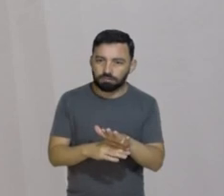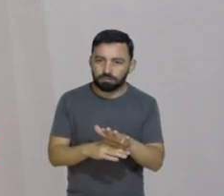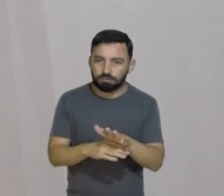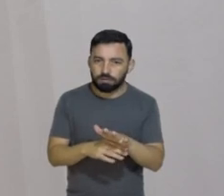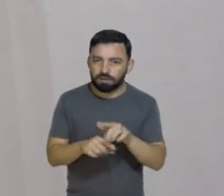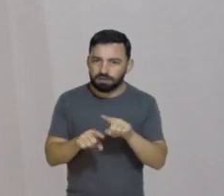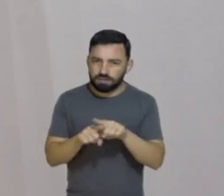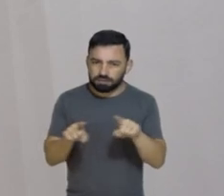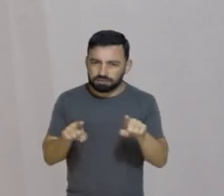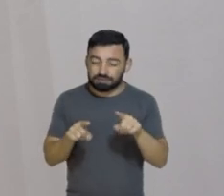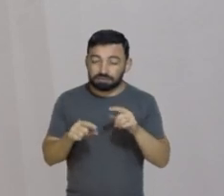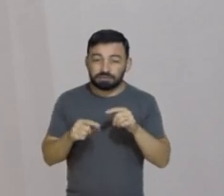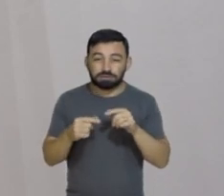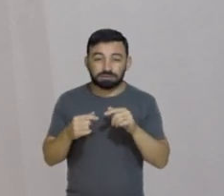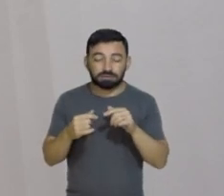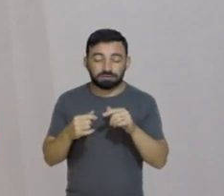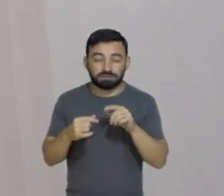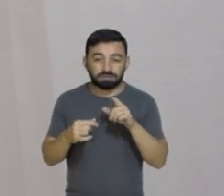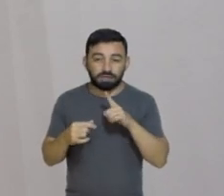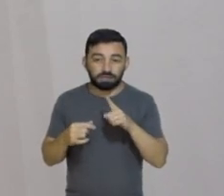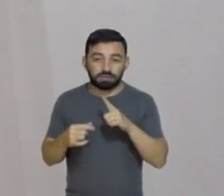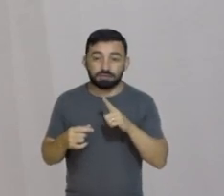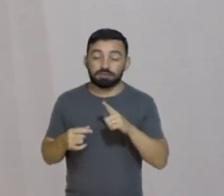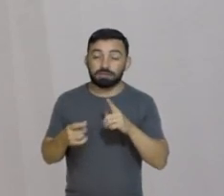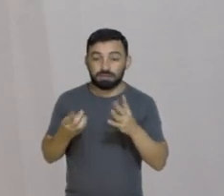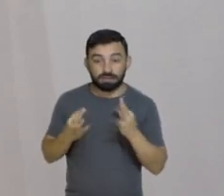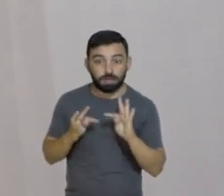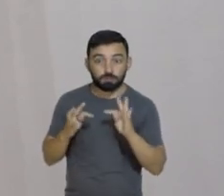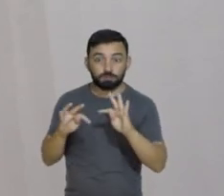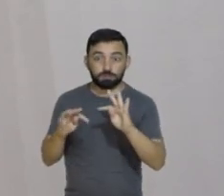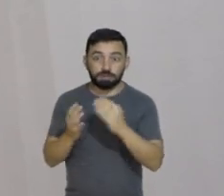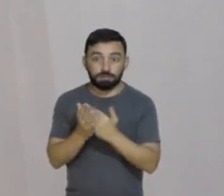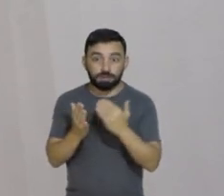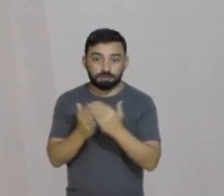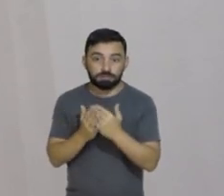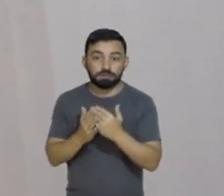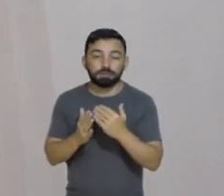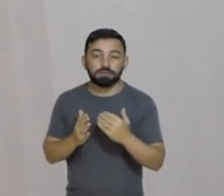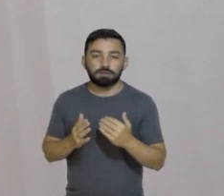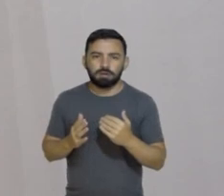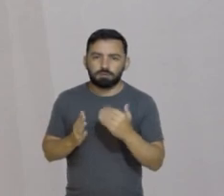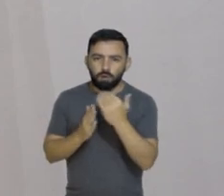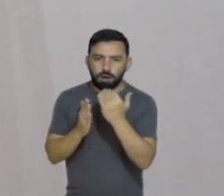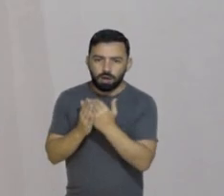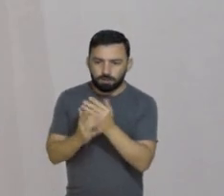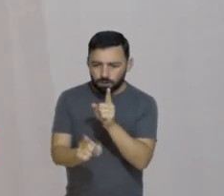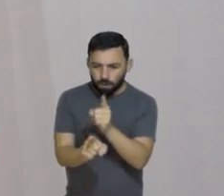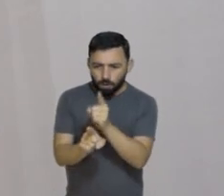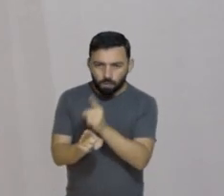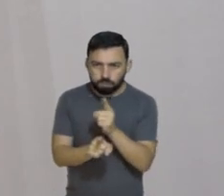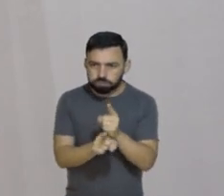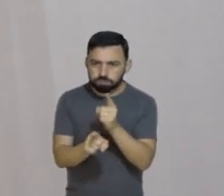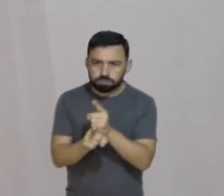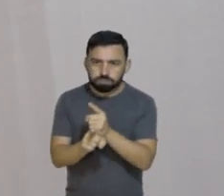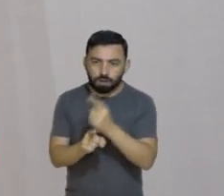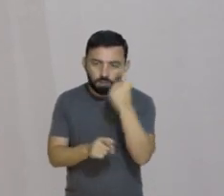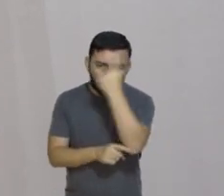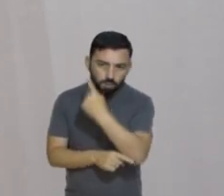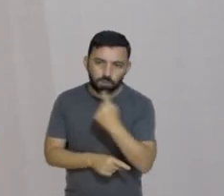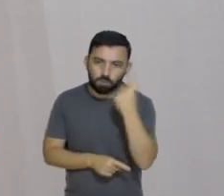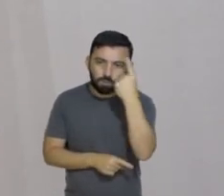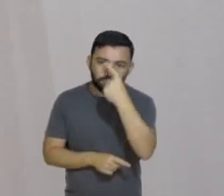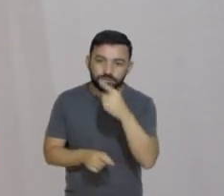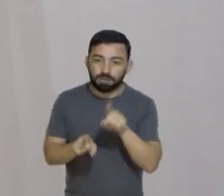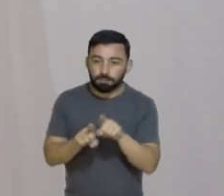alta tecnologia, para que possa também colocar um programa para identificar o rosto da pessoa, identificar